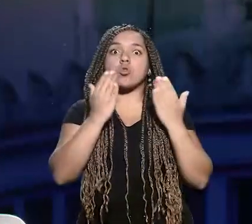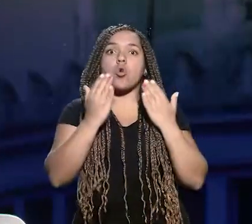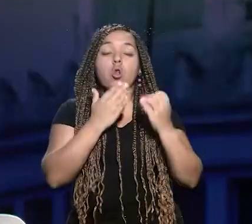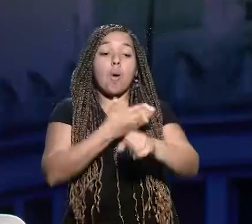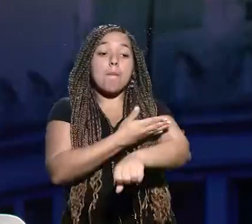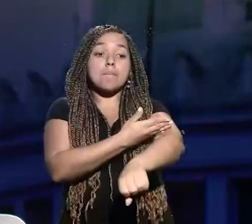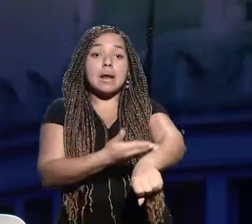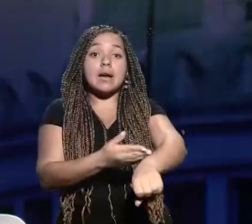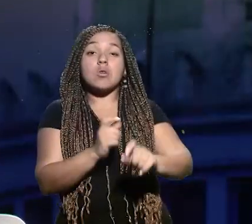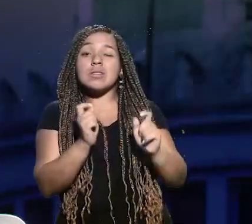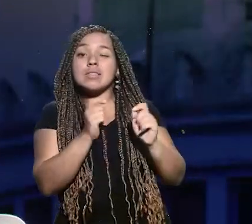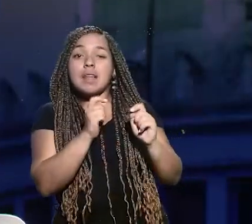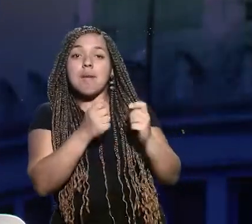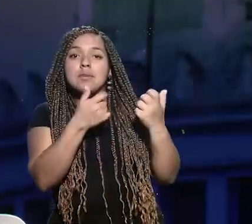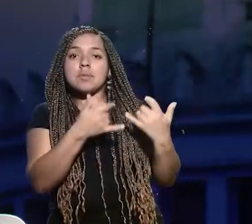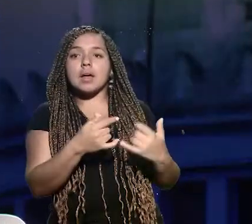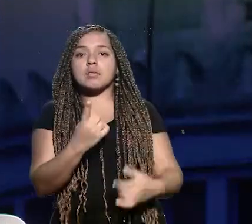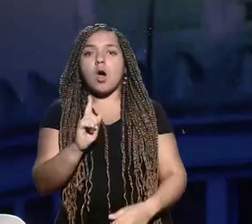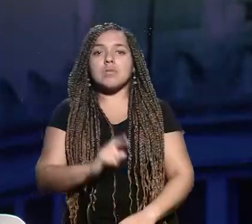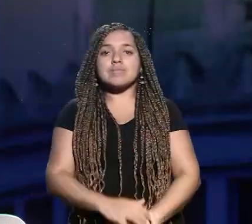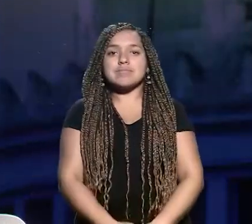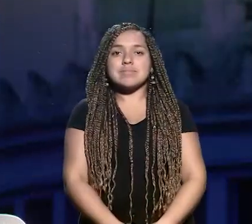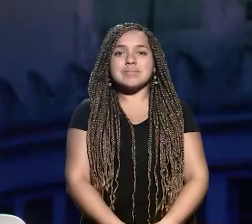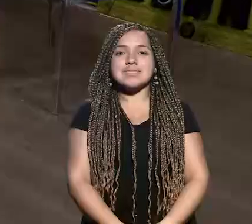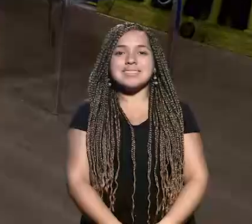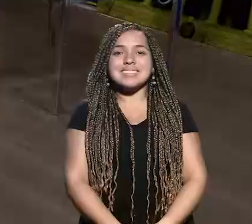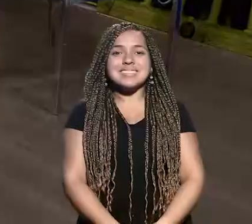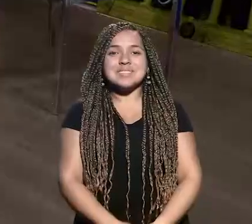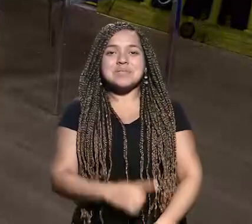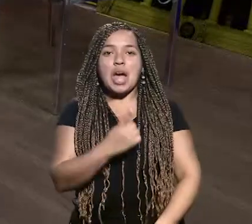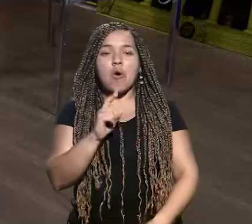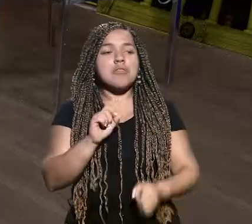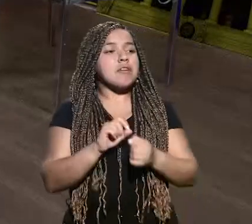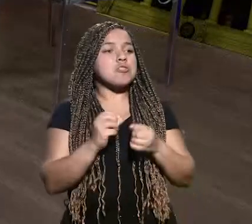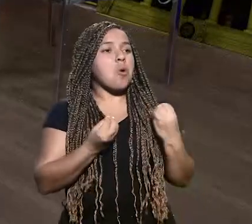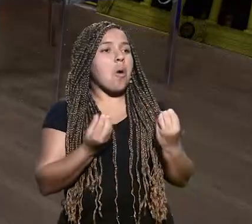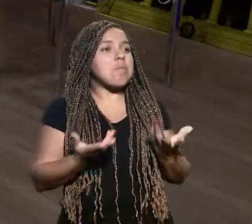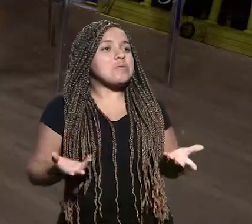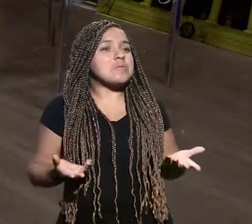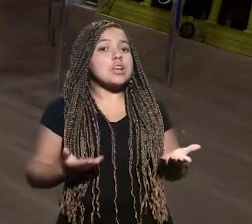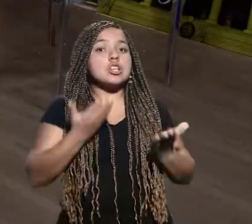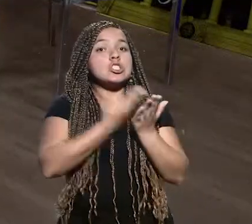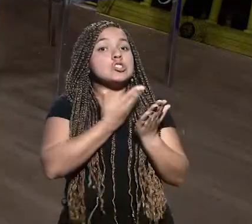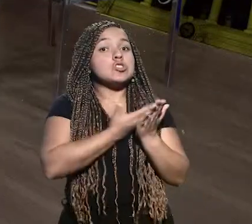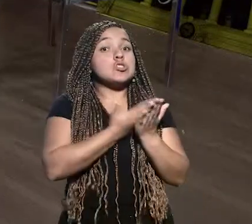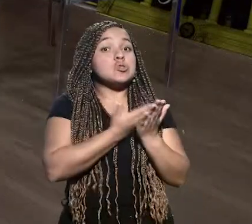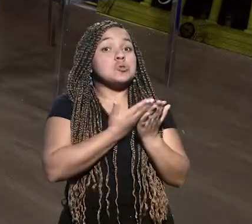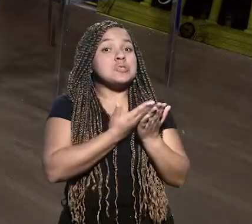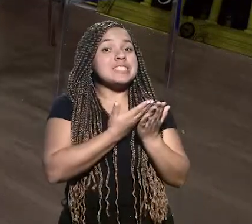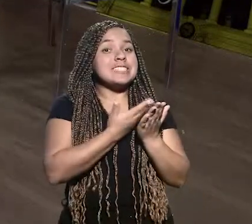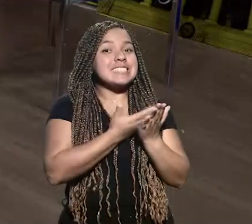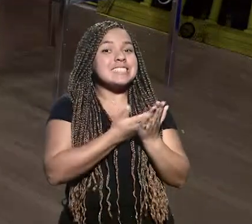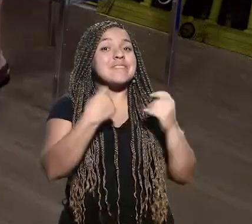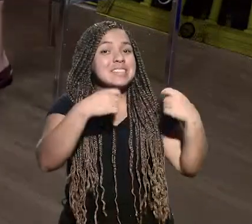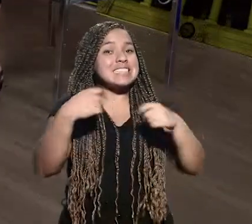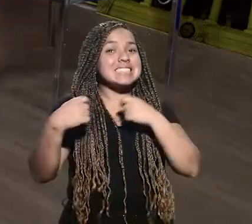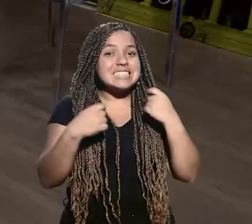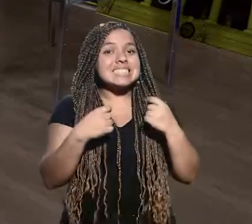de psicologia. É provável, assim, eu não tenho números sobre isso, mas é bastante provável que a maioria dos psicólogos sejam